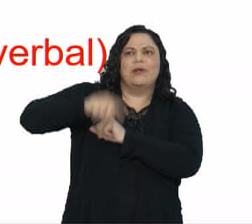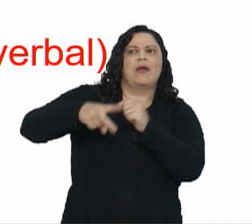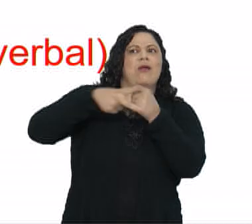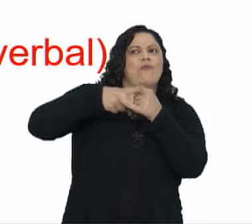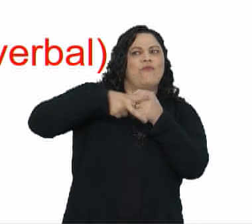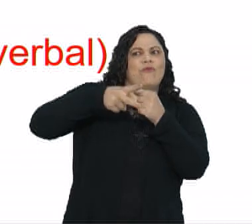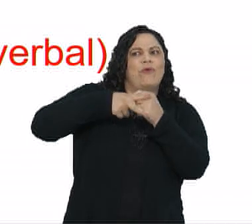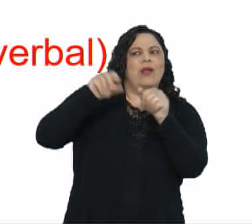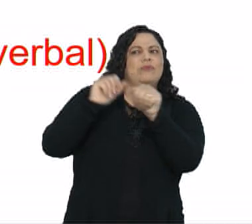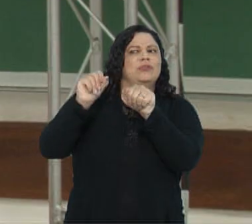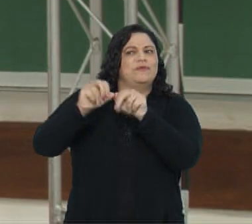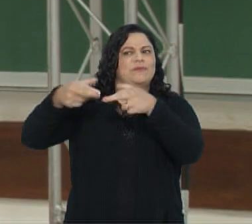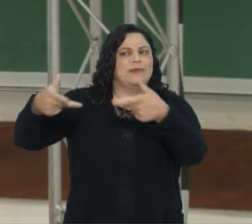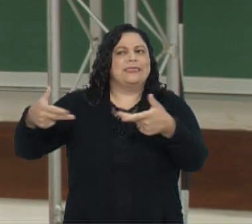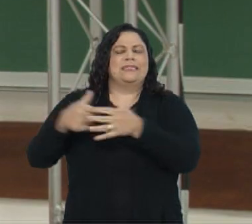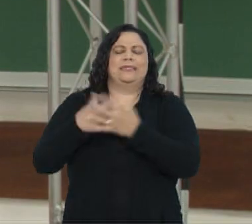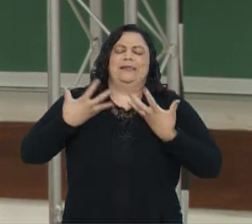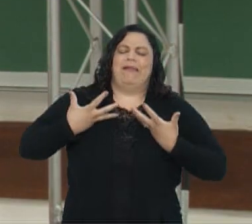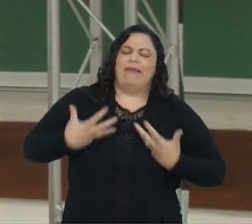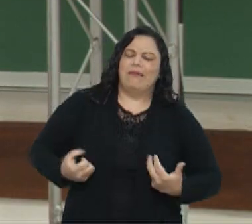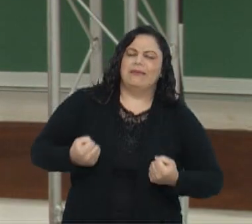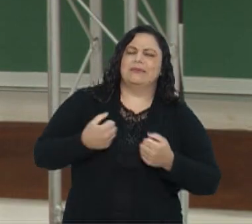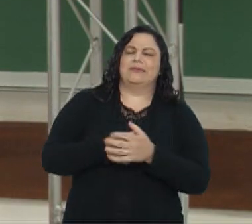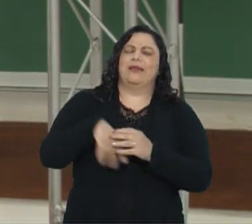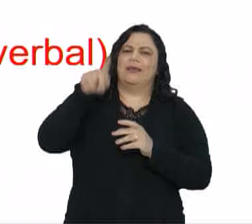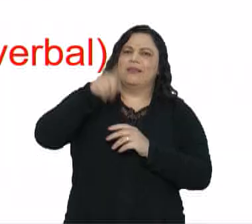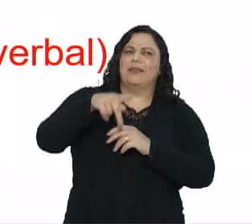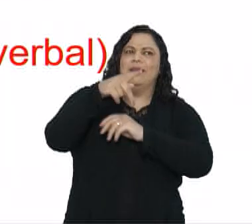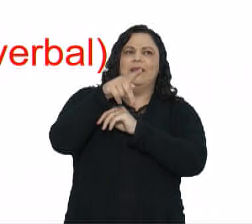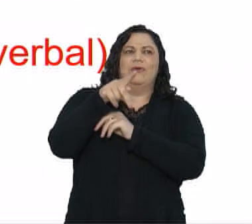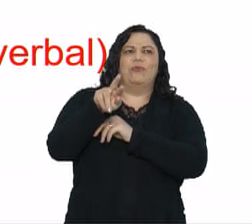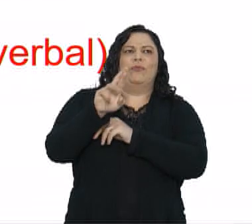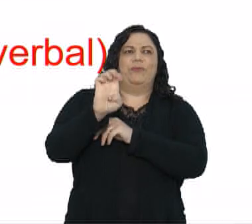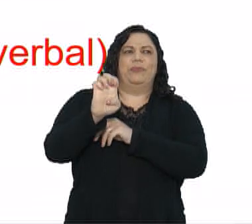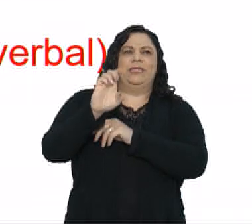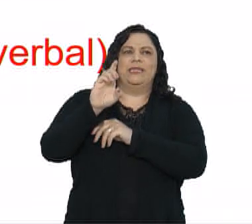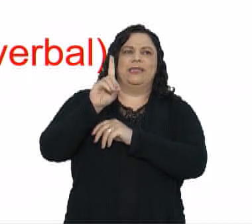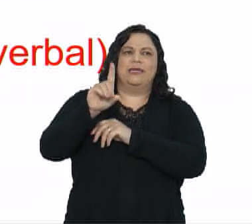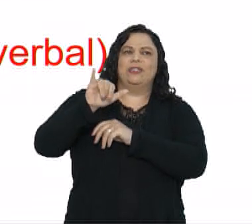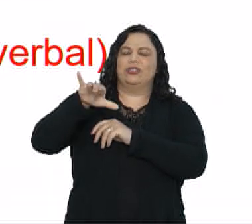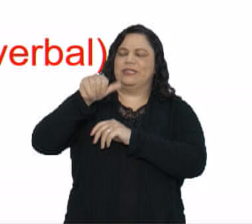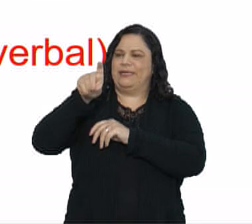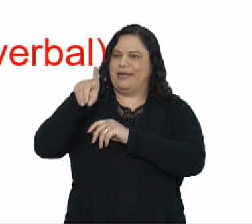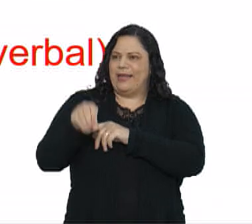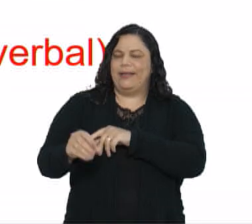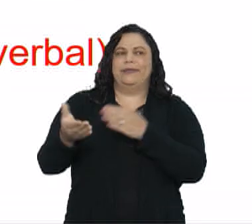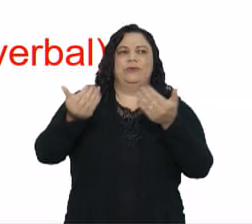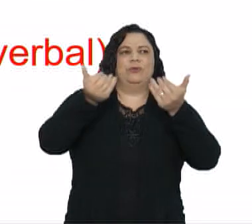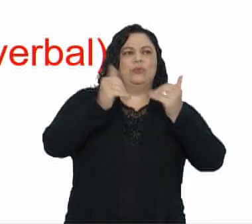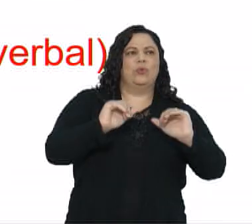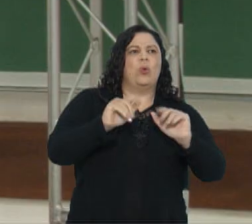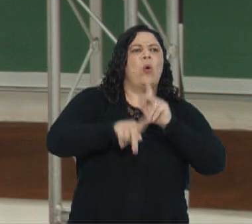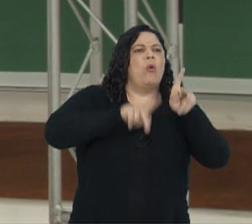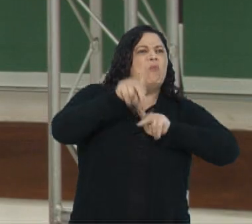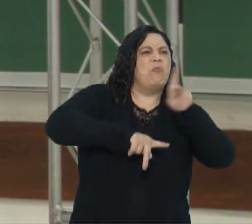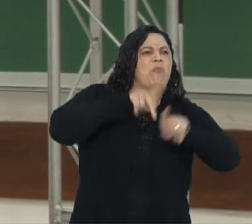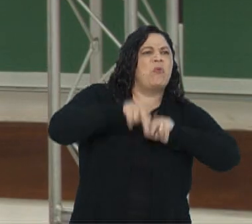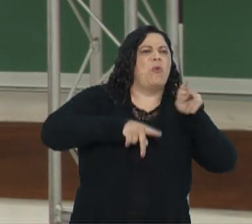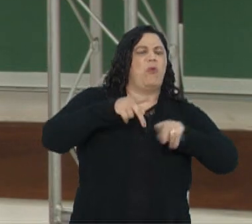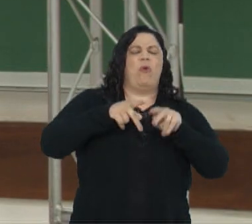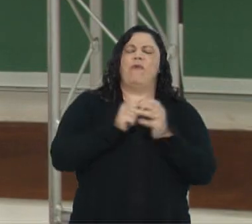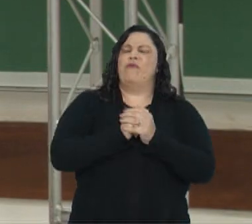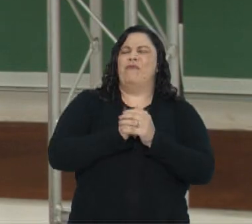um predicativo. Portanto, confere. O povo anda preocupado, predicado nominal. Anda, verbo